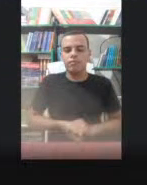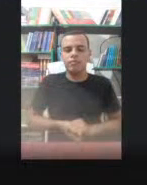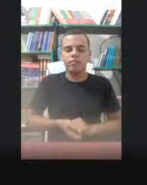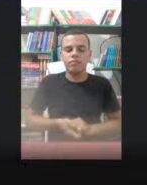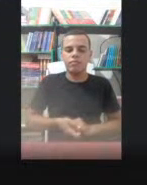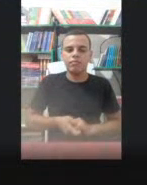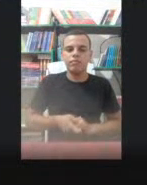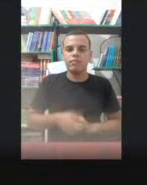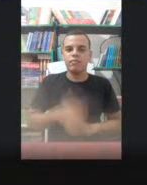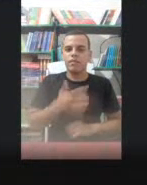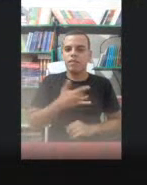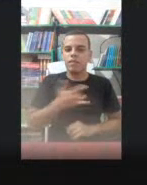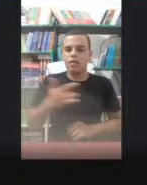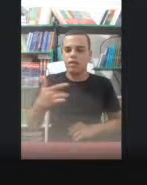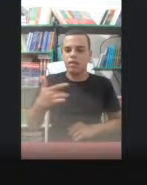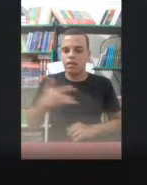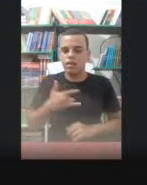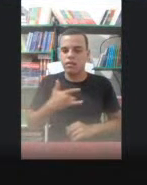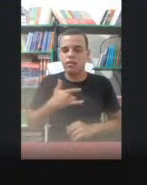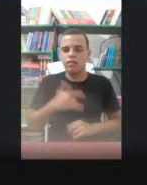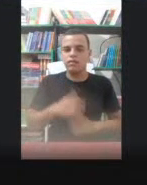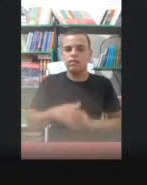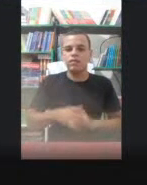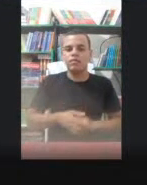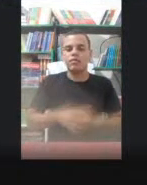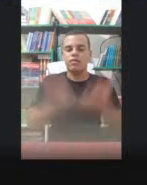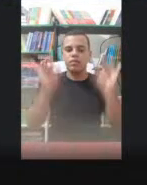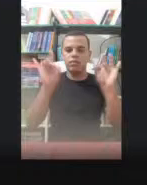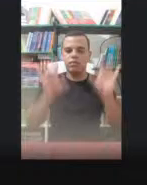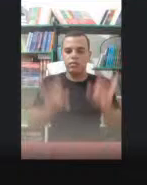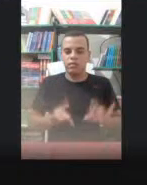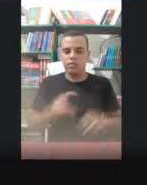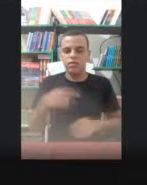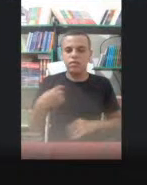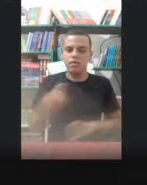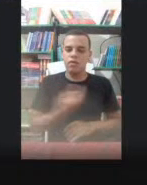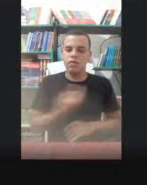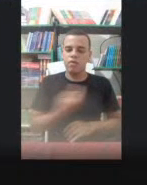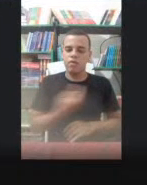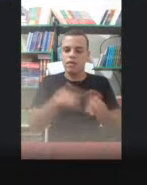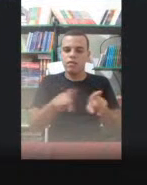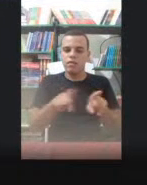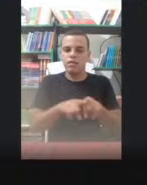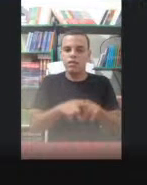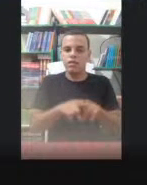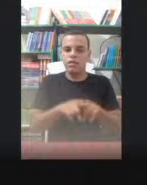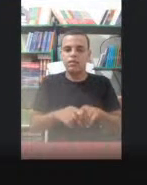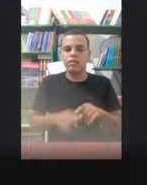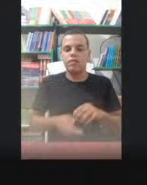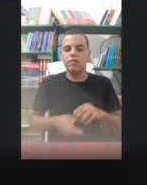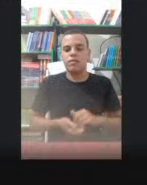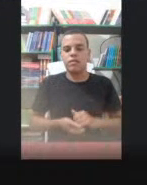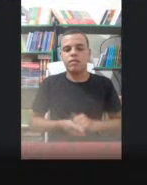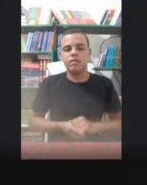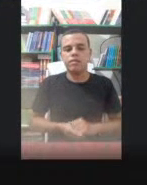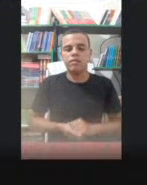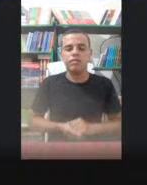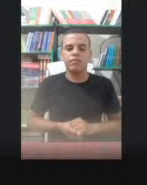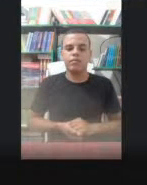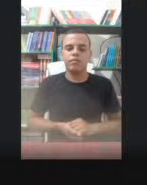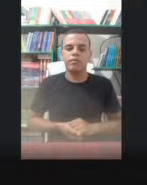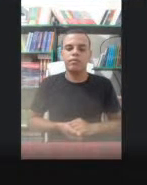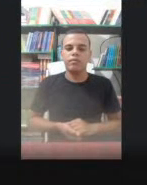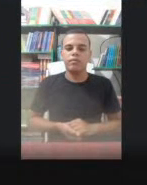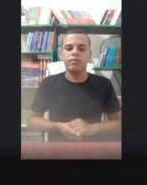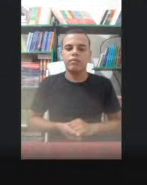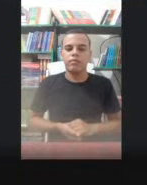física, emocional, né, quanto para a família como um todo, e o ônus mesmo, que seria a despesa para o serviço de saúde, né.